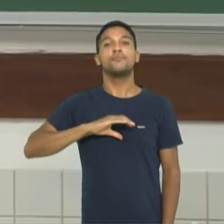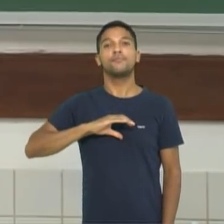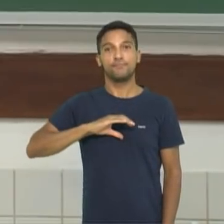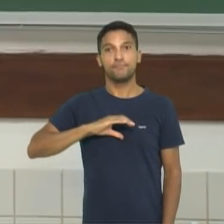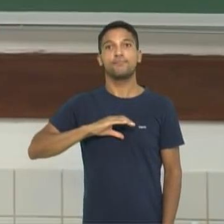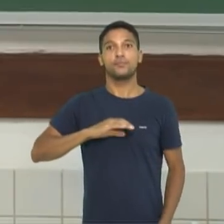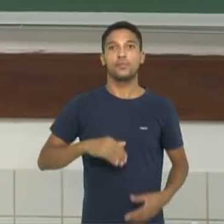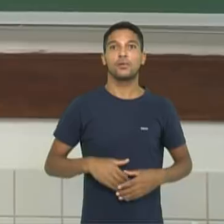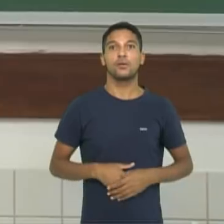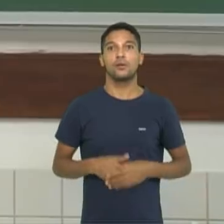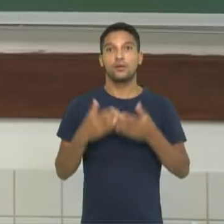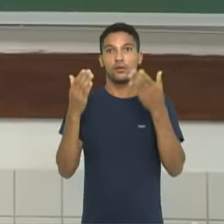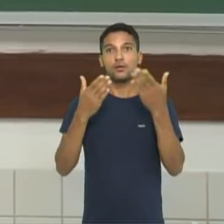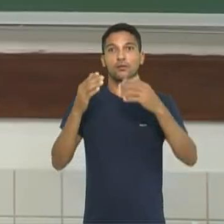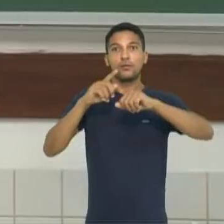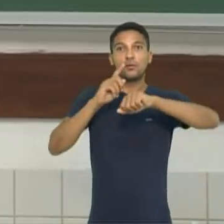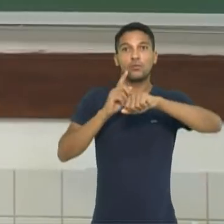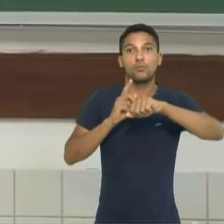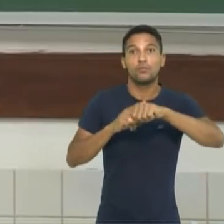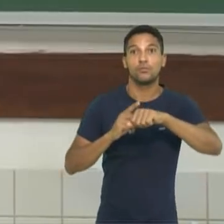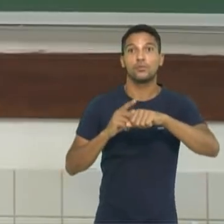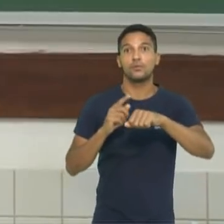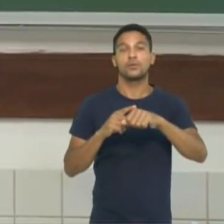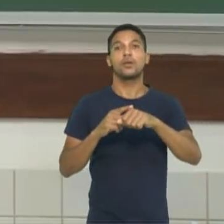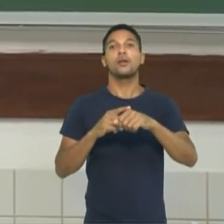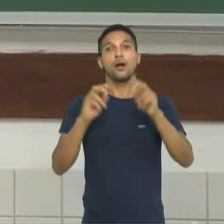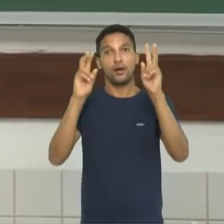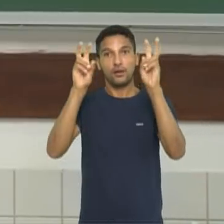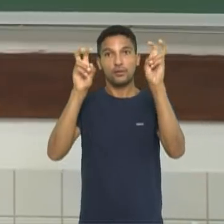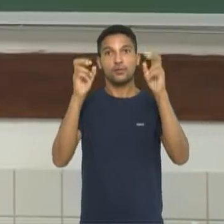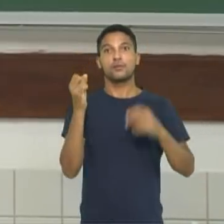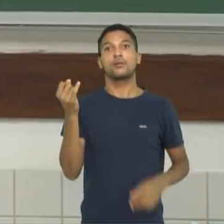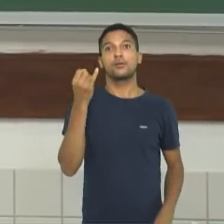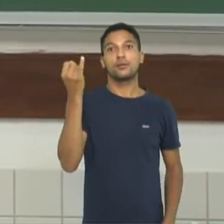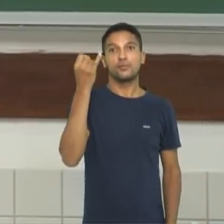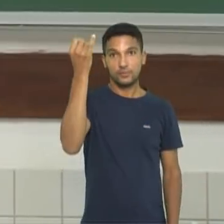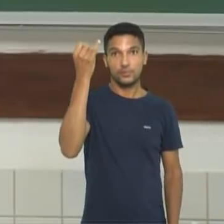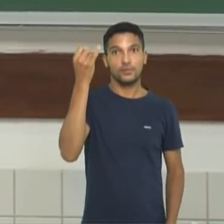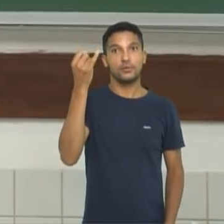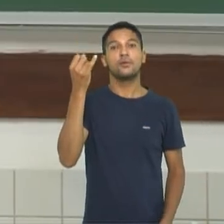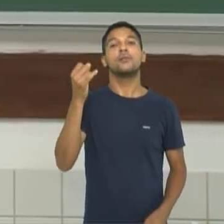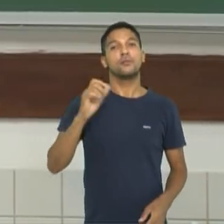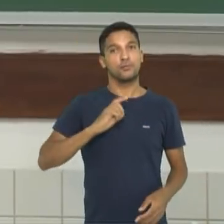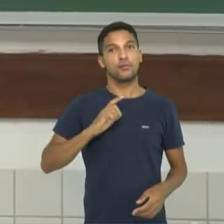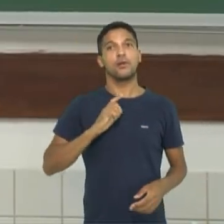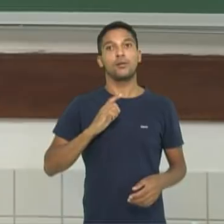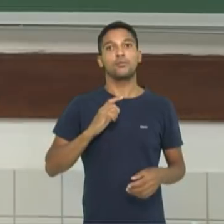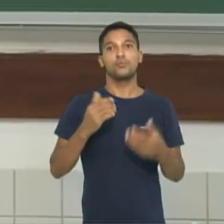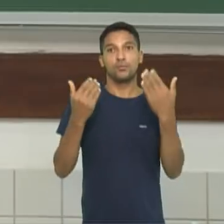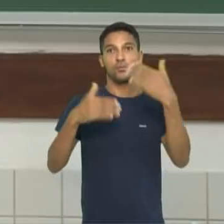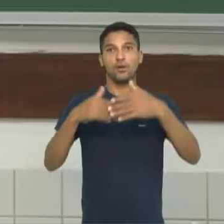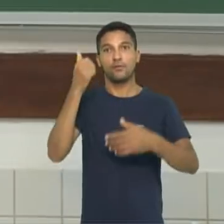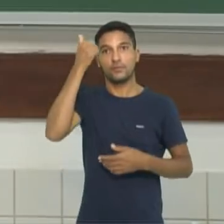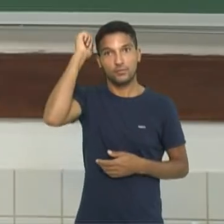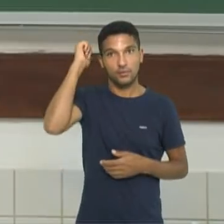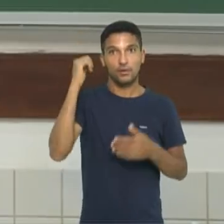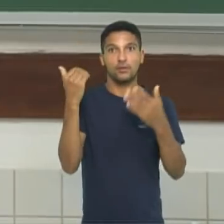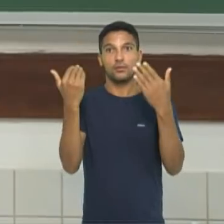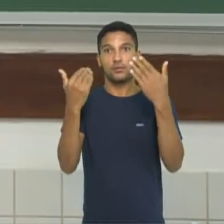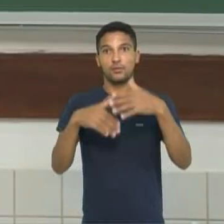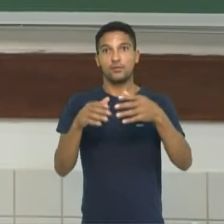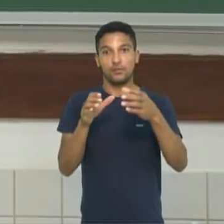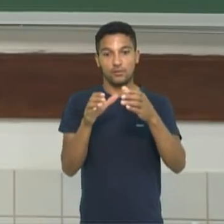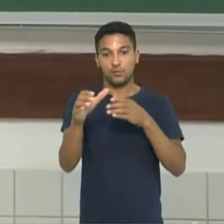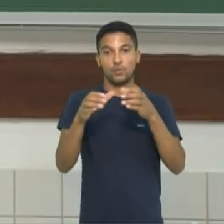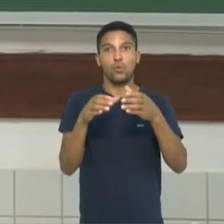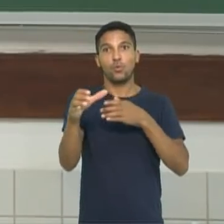nesse momento discutindo com vocês um assunto que é bem importante, né? Que sempre cai aí nos concursos, nos vestibulares e que vocês precisam